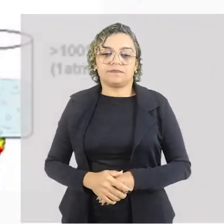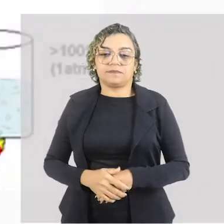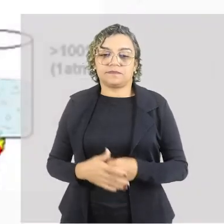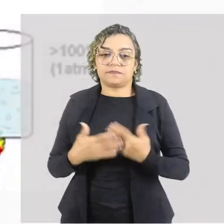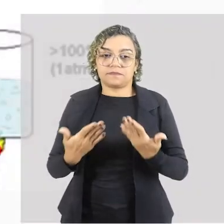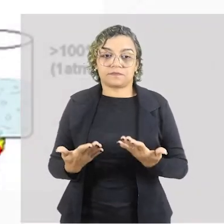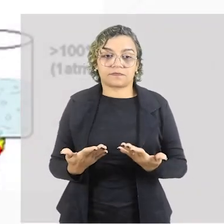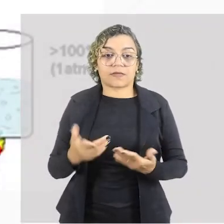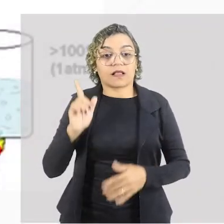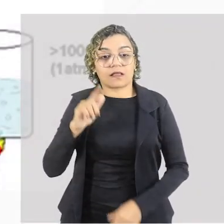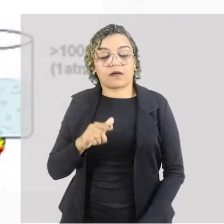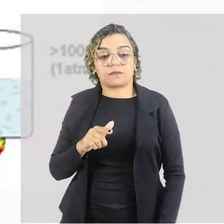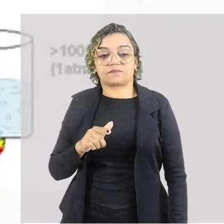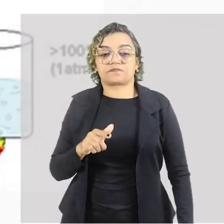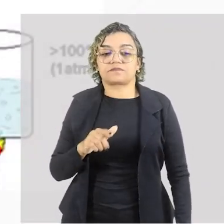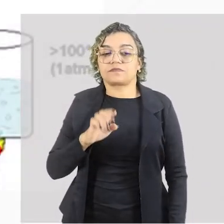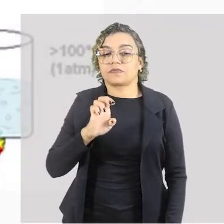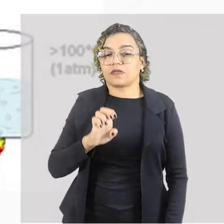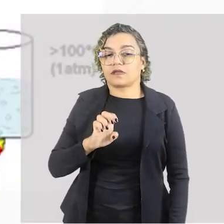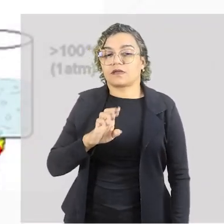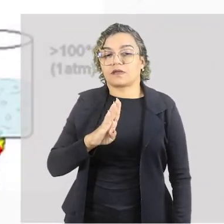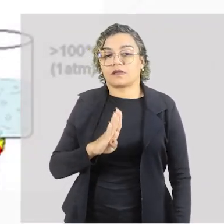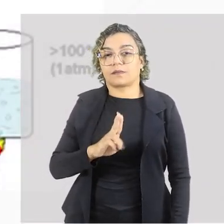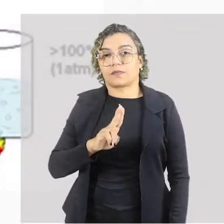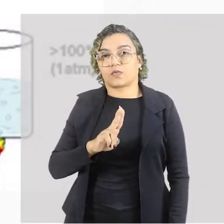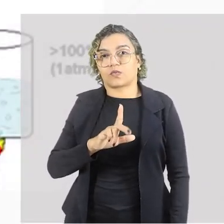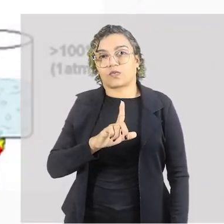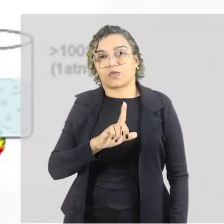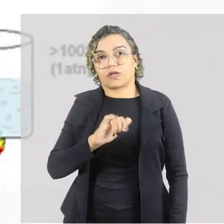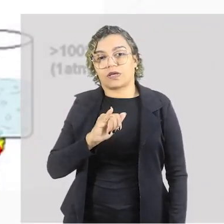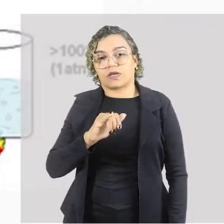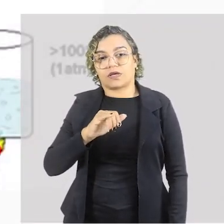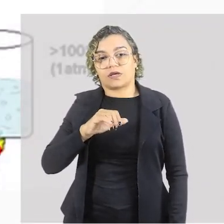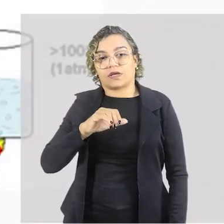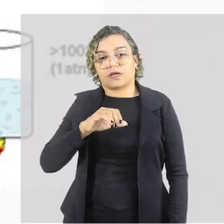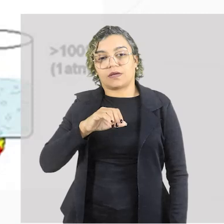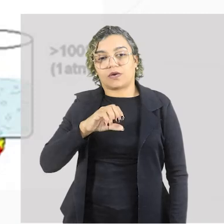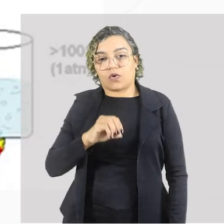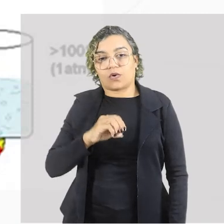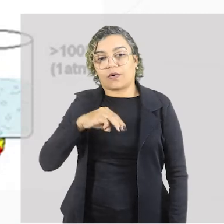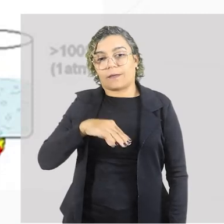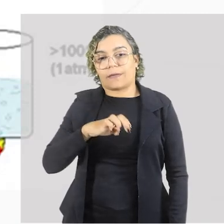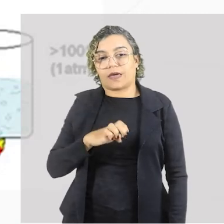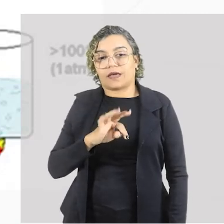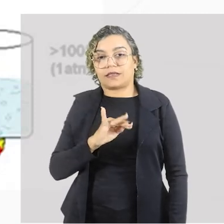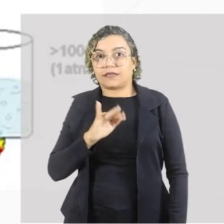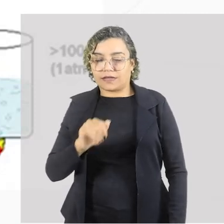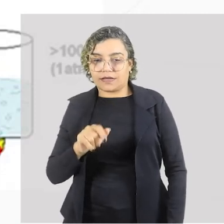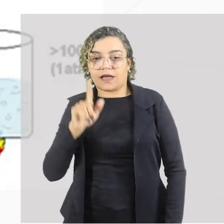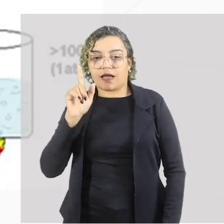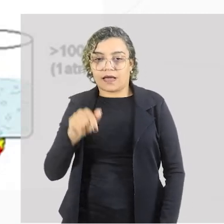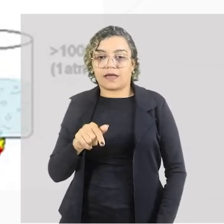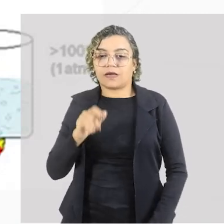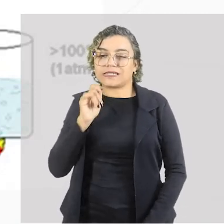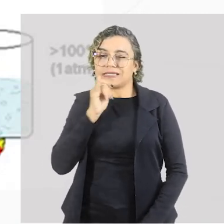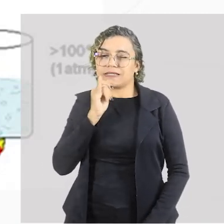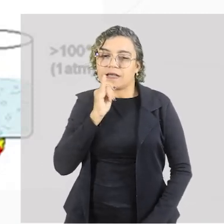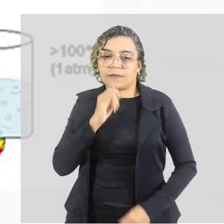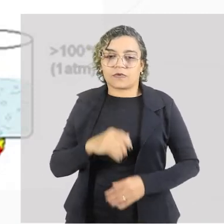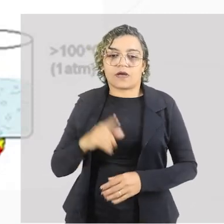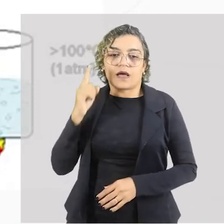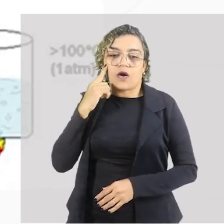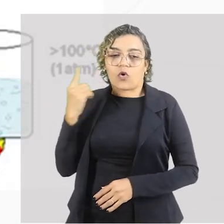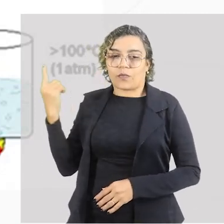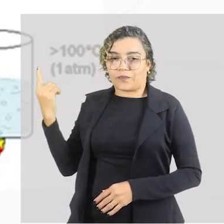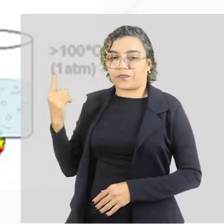Então a ebuliometria vai estudar justamente isso. Essa elevação da temperatura de ebulição porque você botou um soluto. Por exemplo, aqui eu tenho água